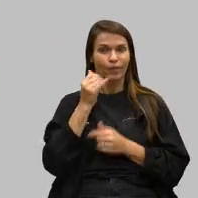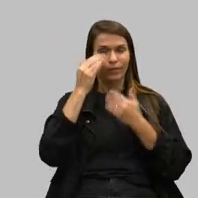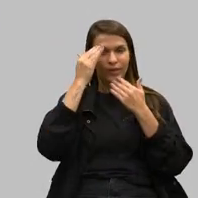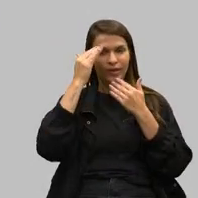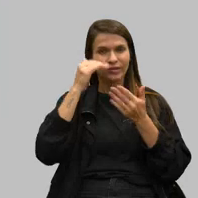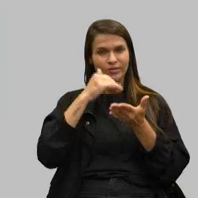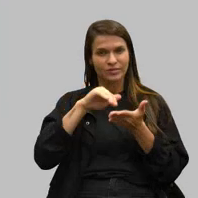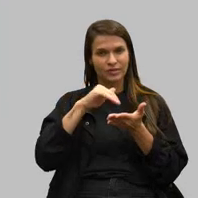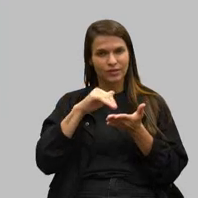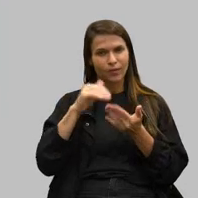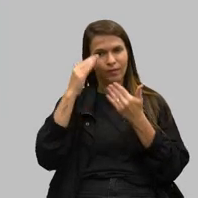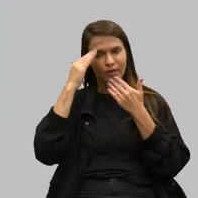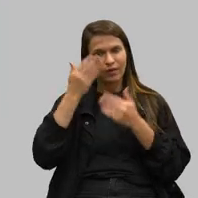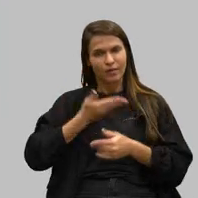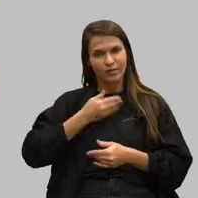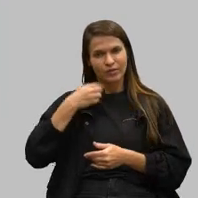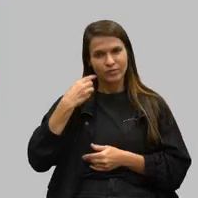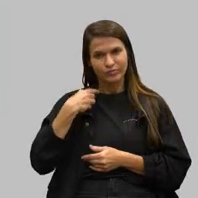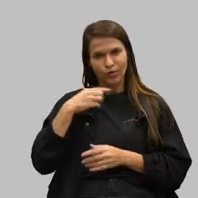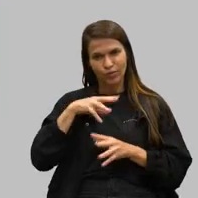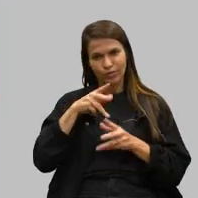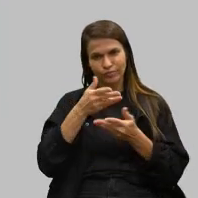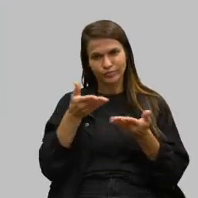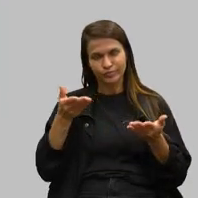secretário, obrigado a todos os colegas deputados e deputadas.